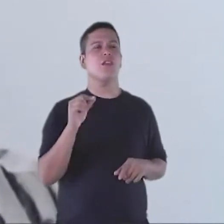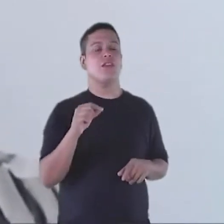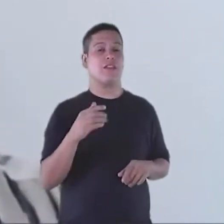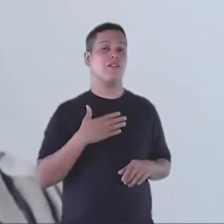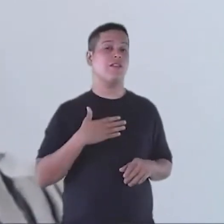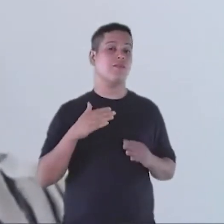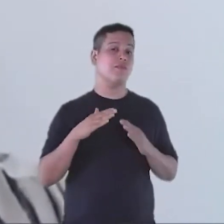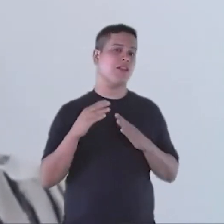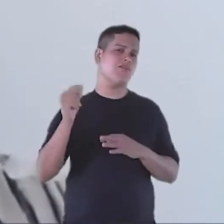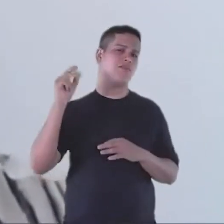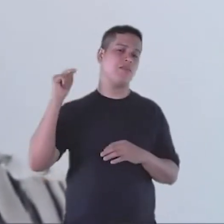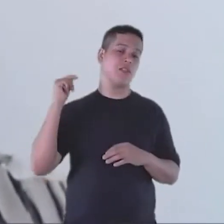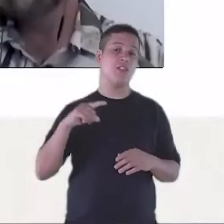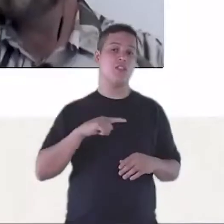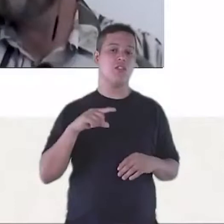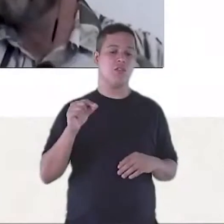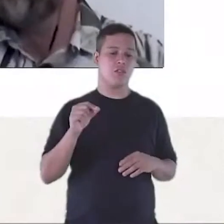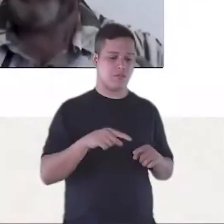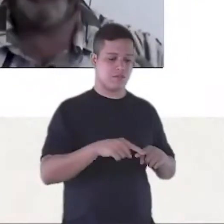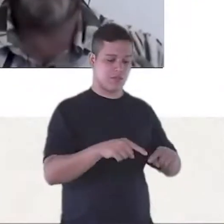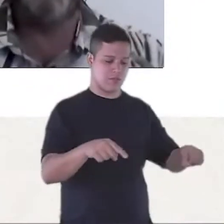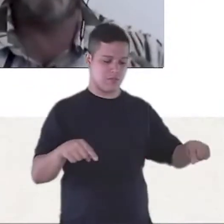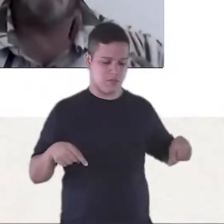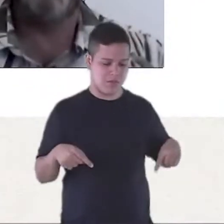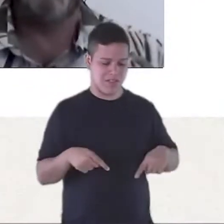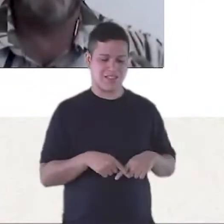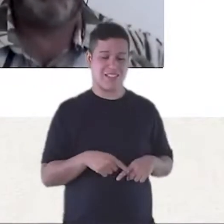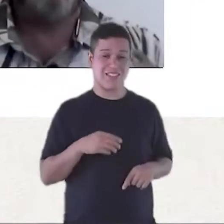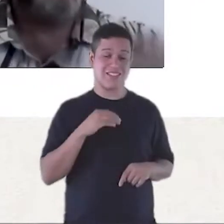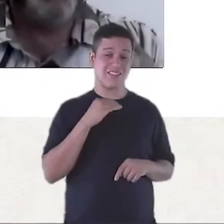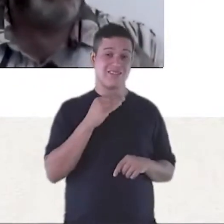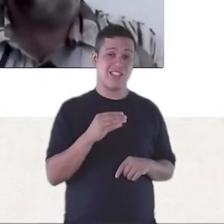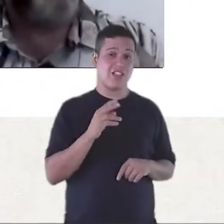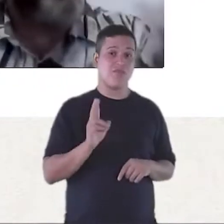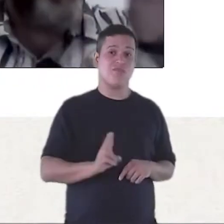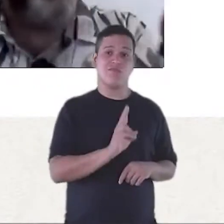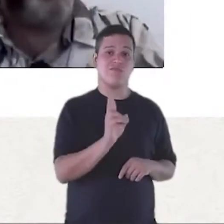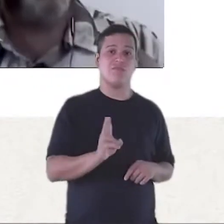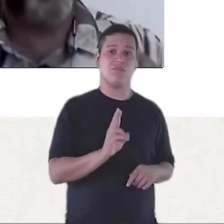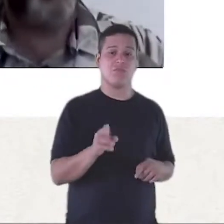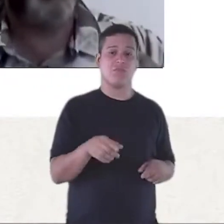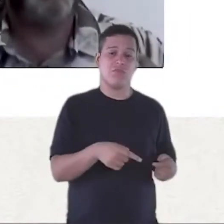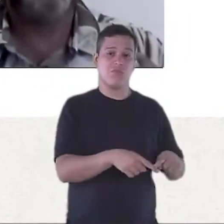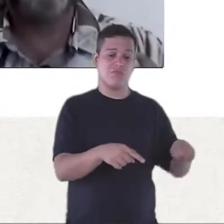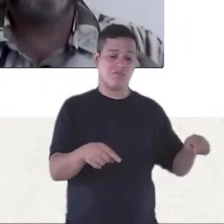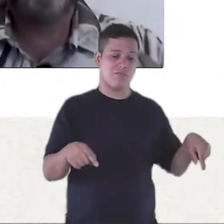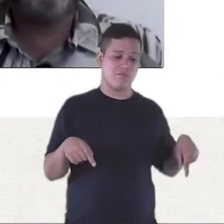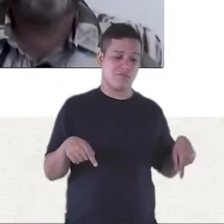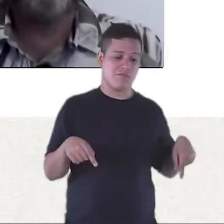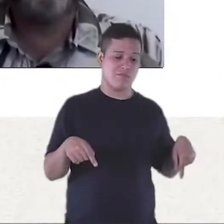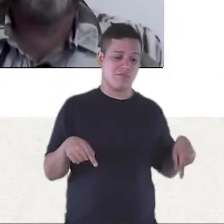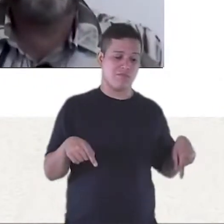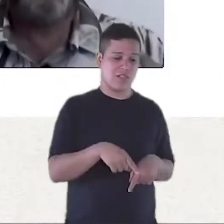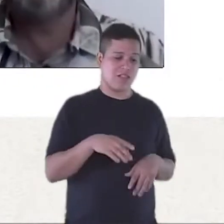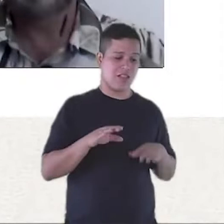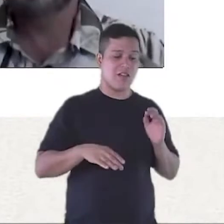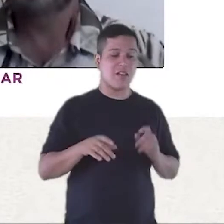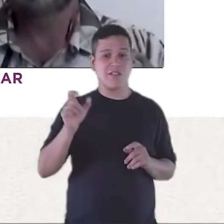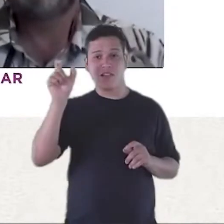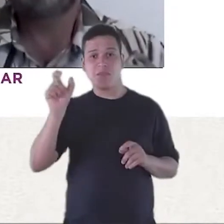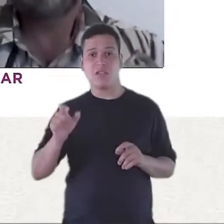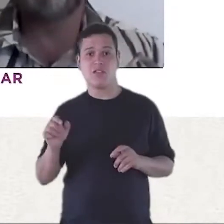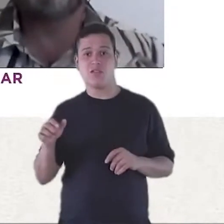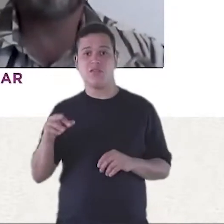era usada. Não sei por que nunca era usada aquela sala. Sempre tinha uma sala que não era usada. É uma sala para visitas, mas nunca não era